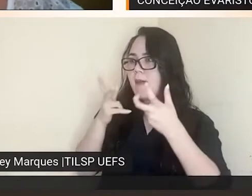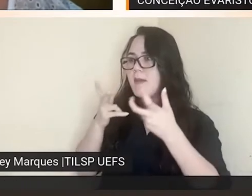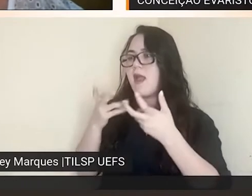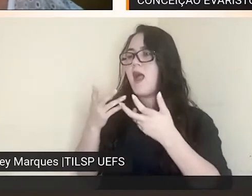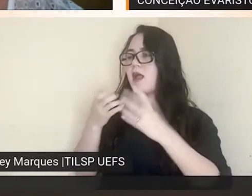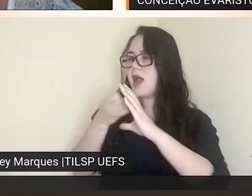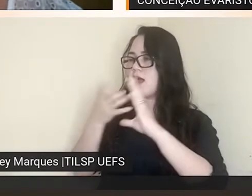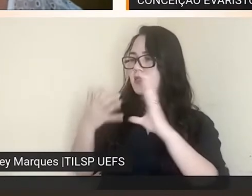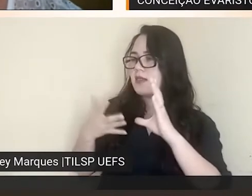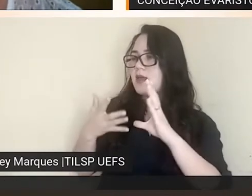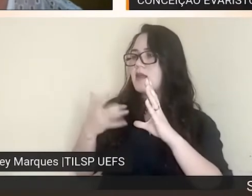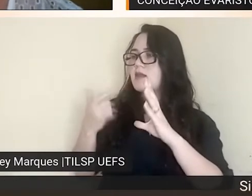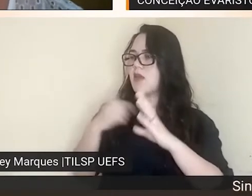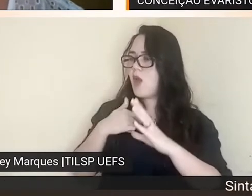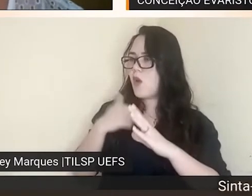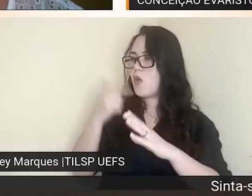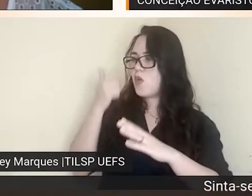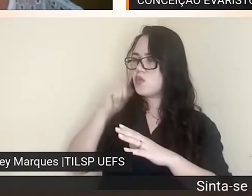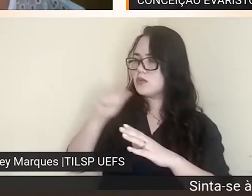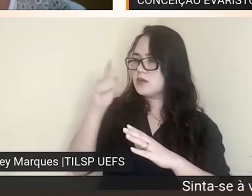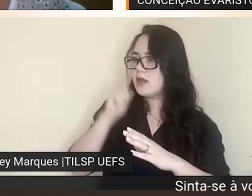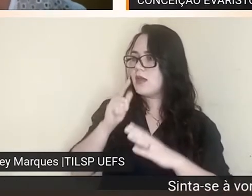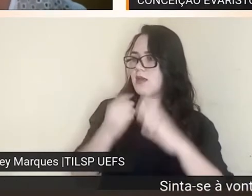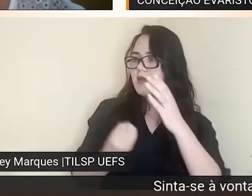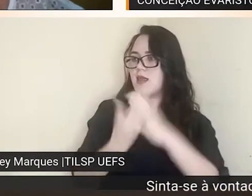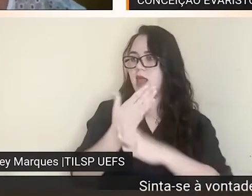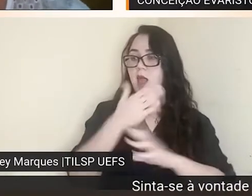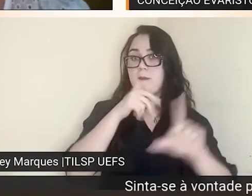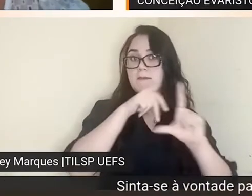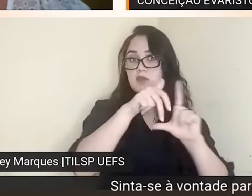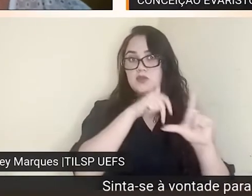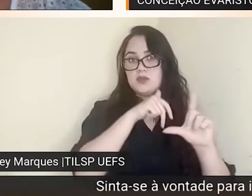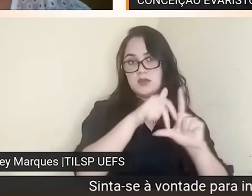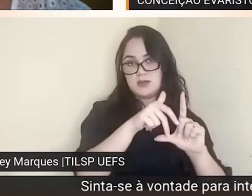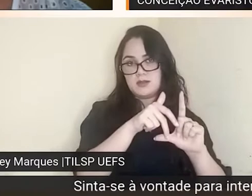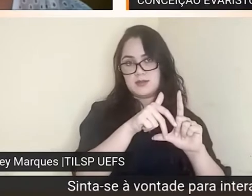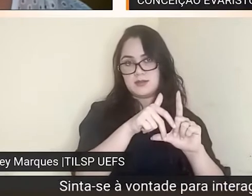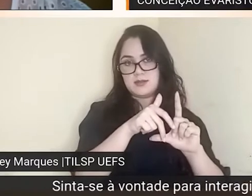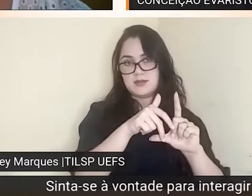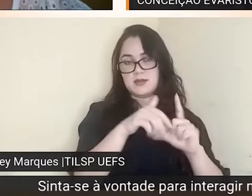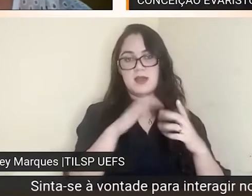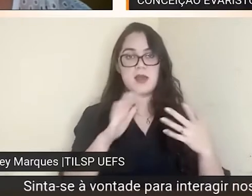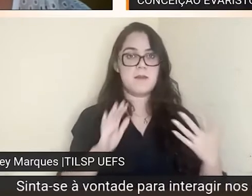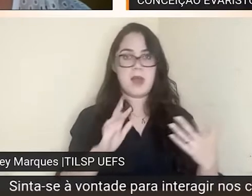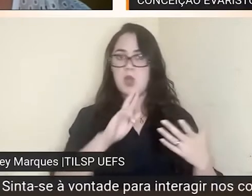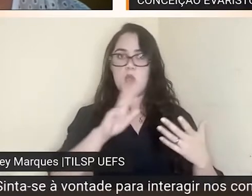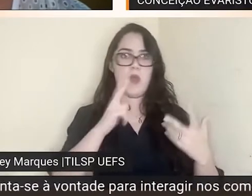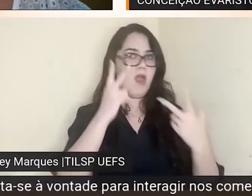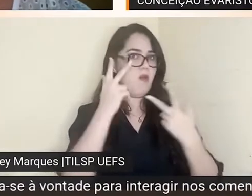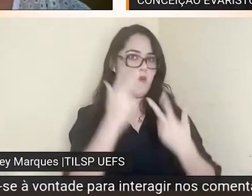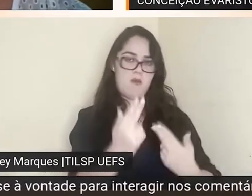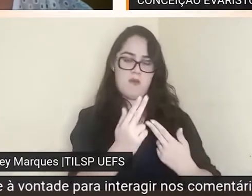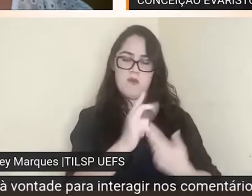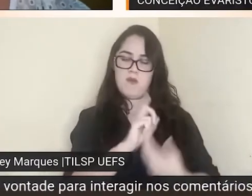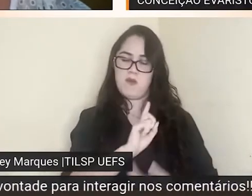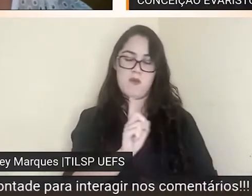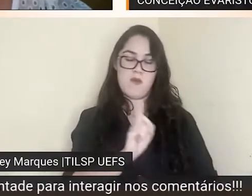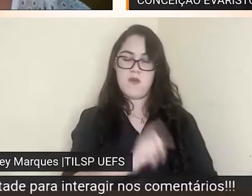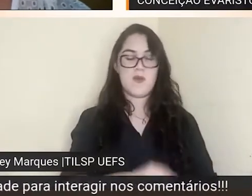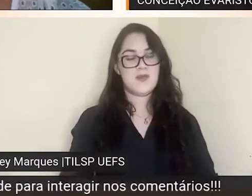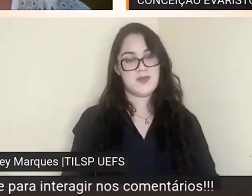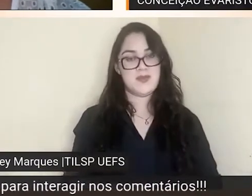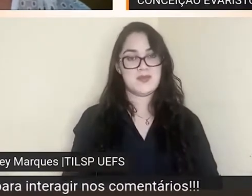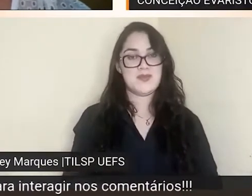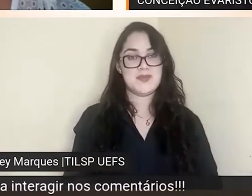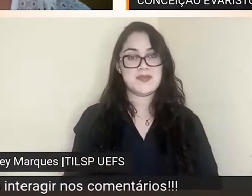a compor esse personagem, mas não são tal qual o personagem